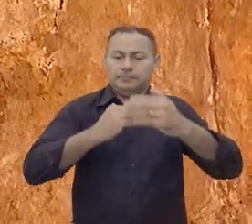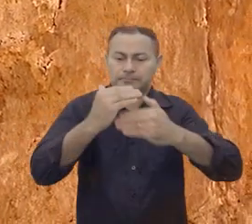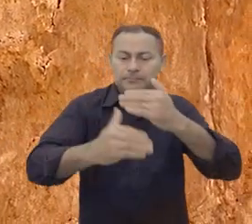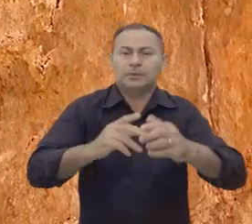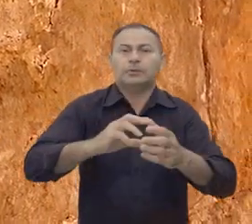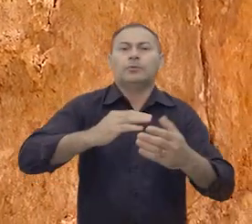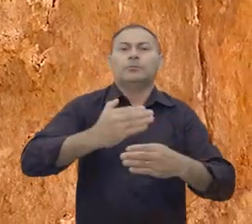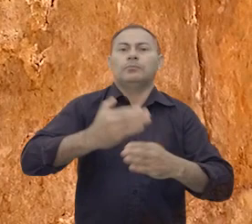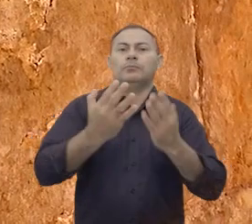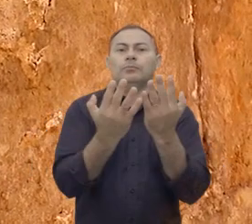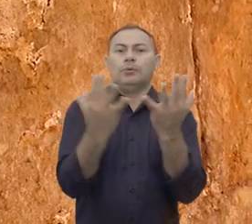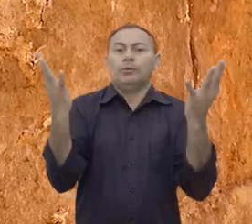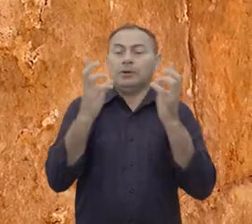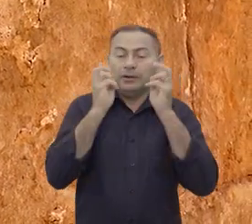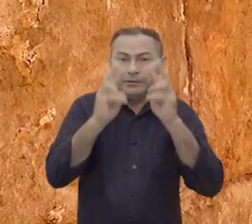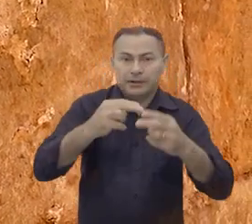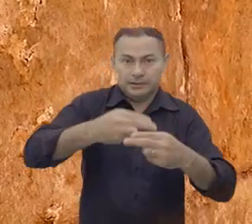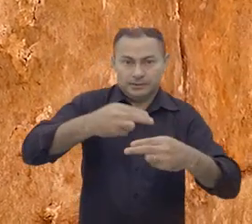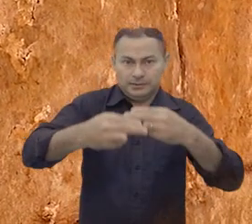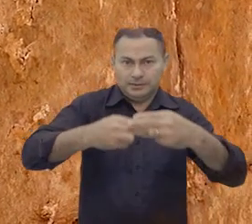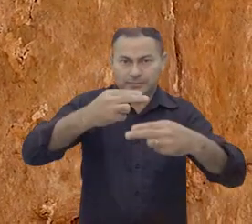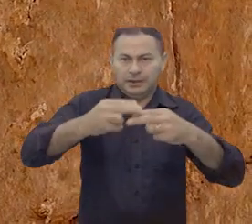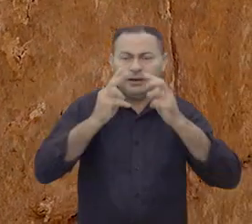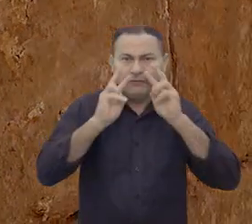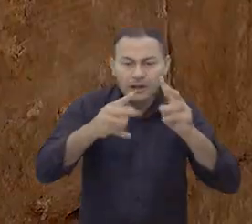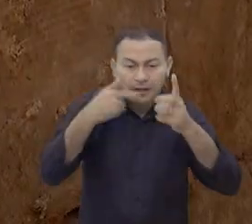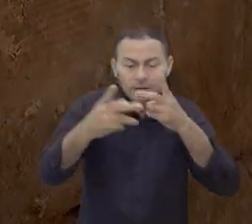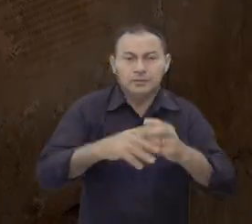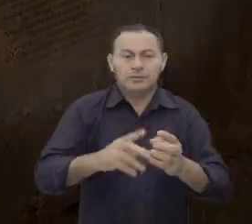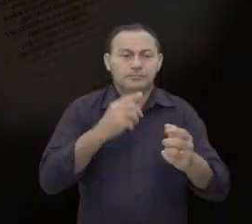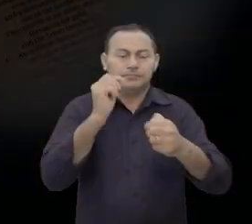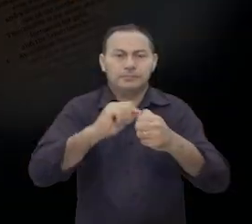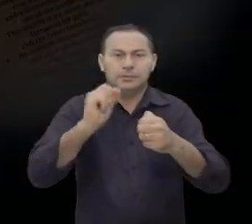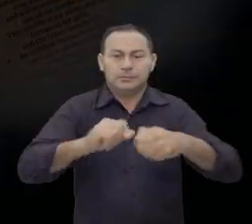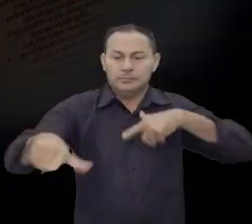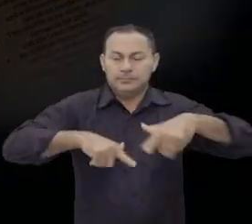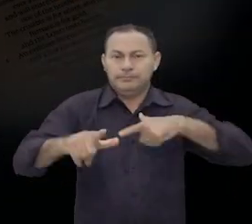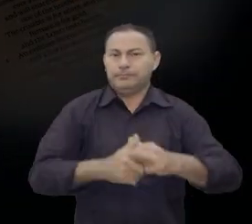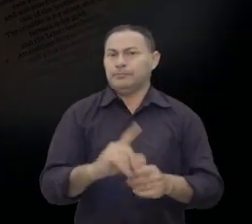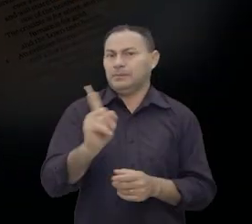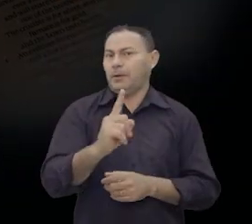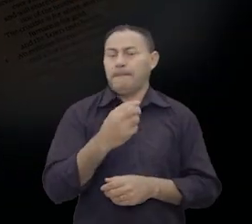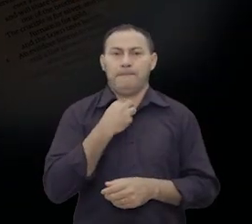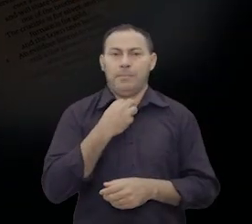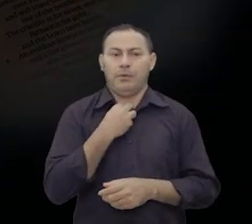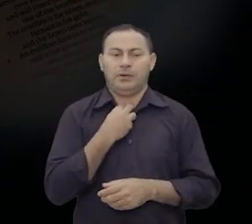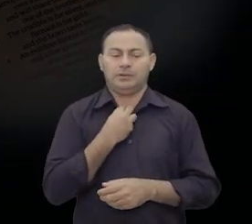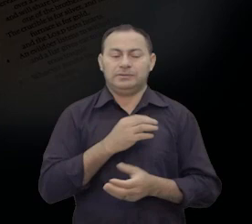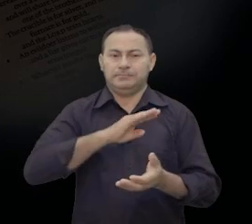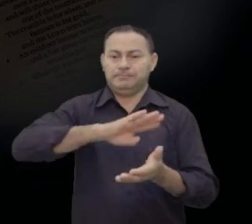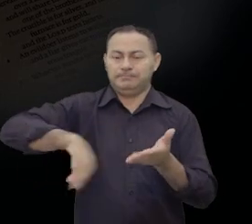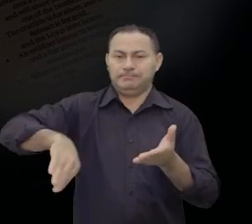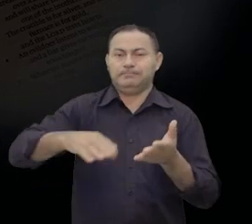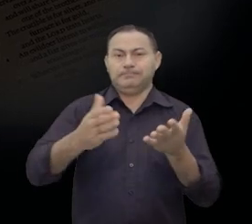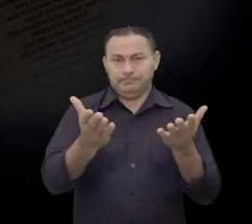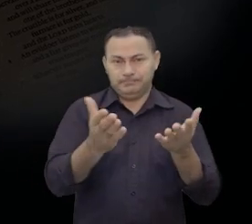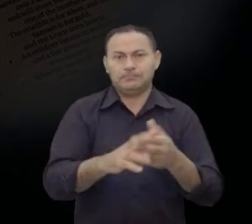de reconstrução do muro. Ouvimos Neemias dizer: estou executando uma obra e não posso